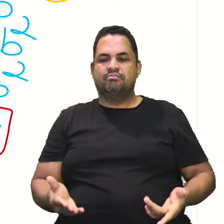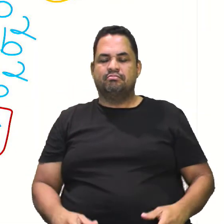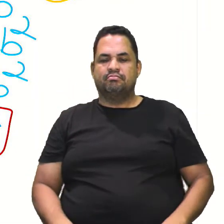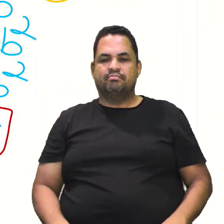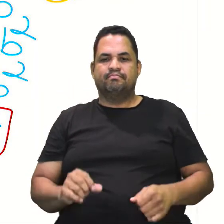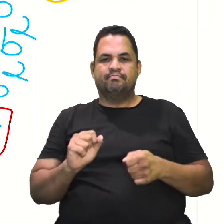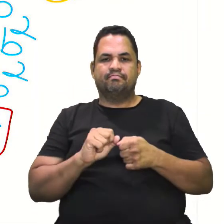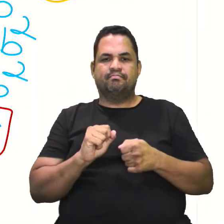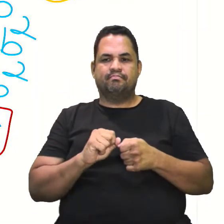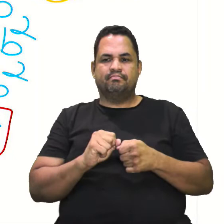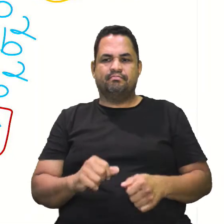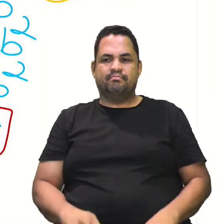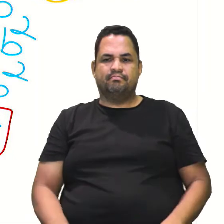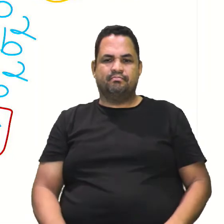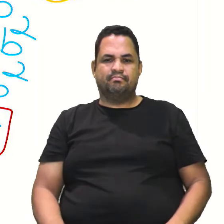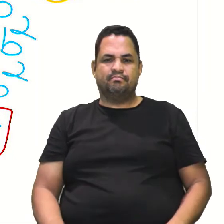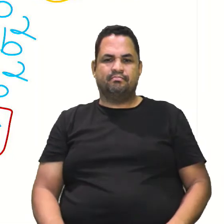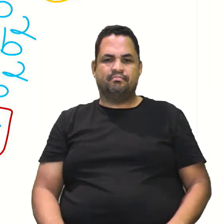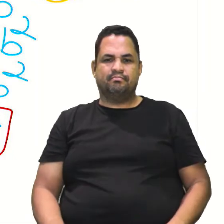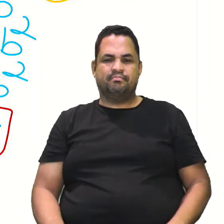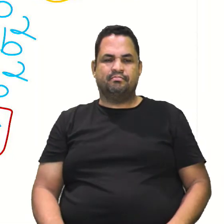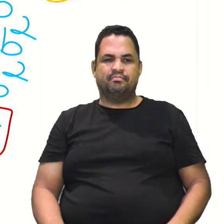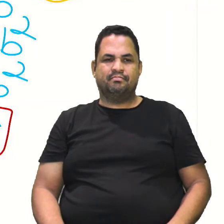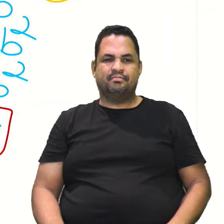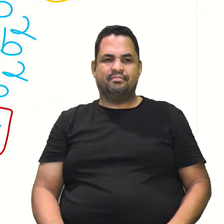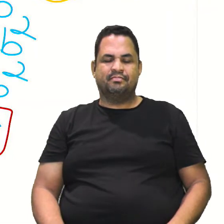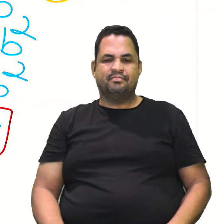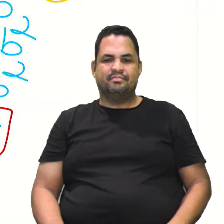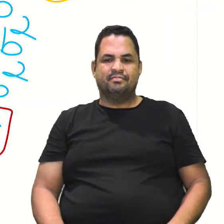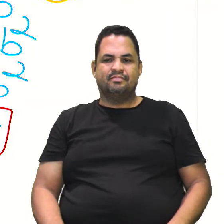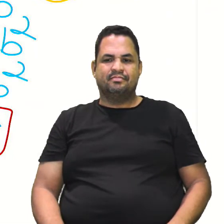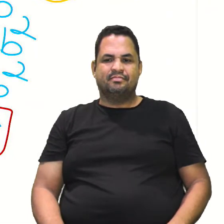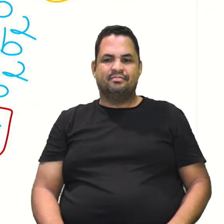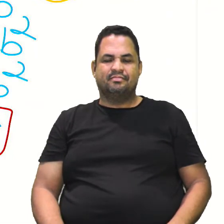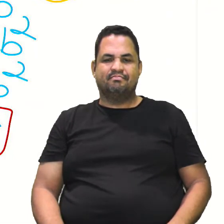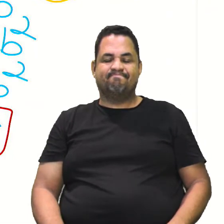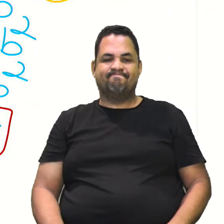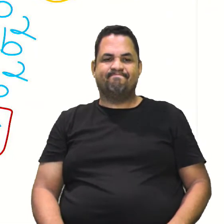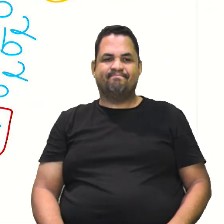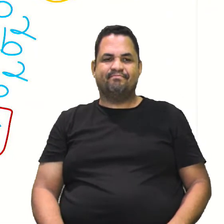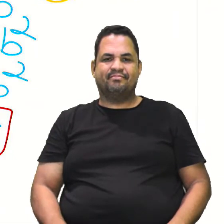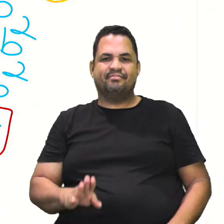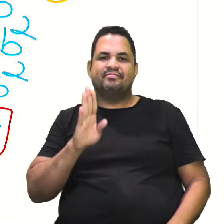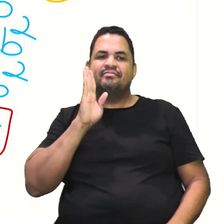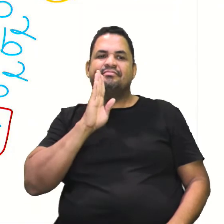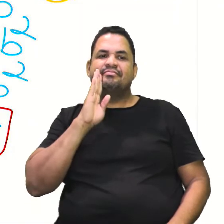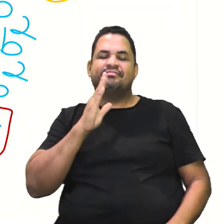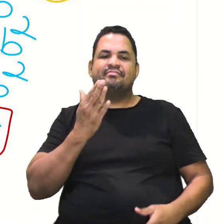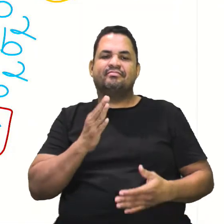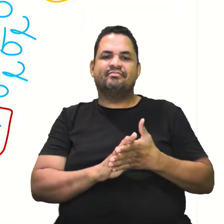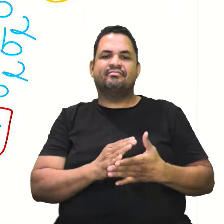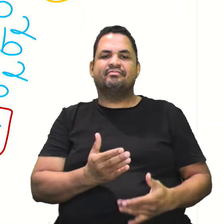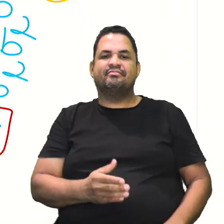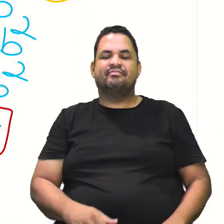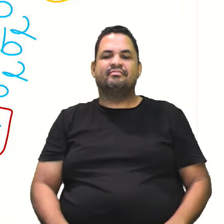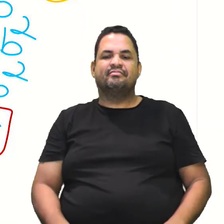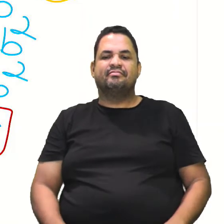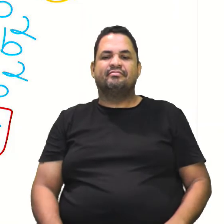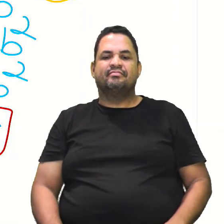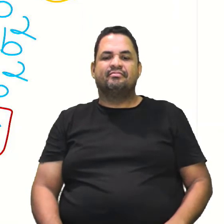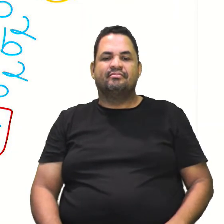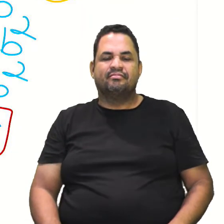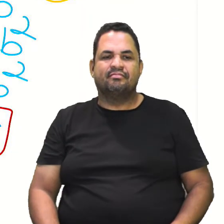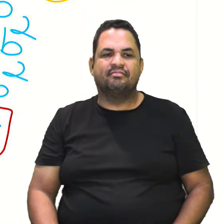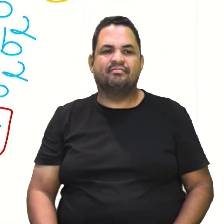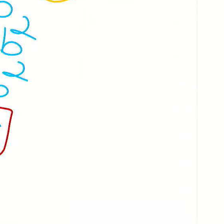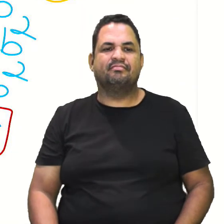necessidade. Pois é. Legal, né? Então vamos lá de novo no passo a passo aqui, vamos